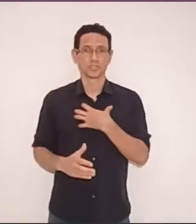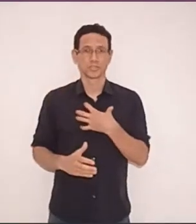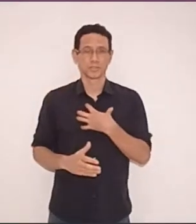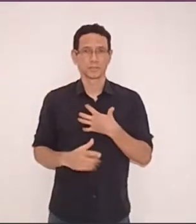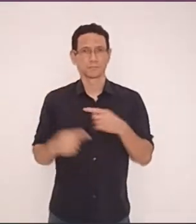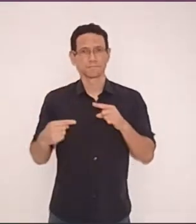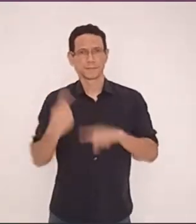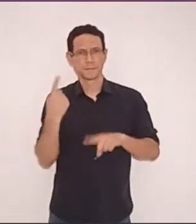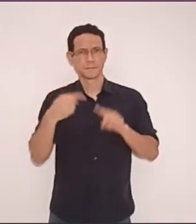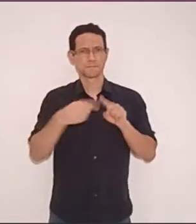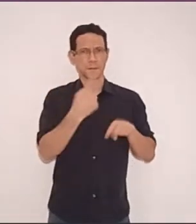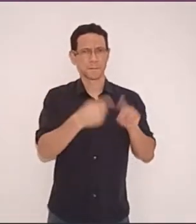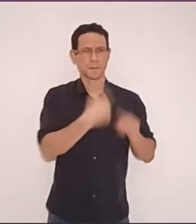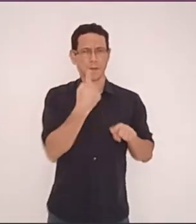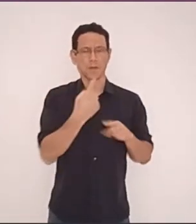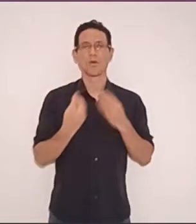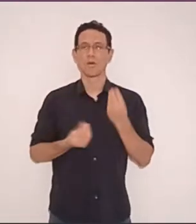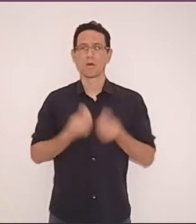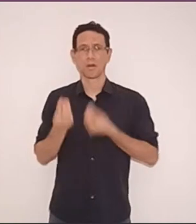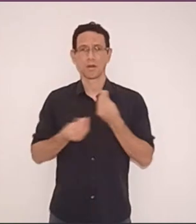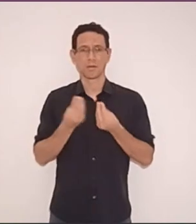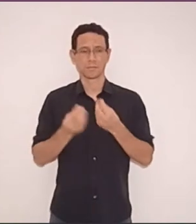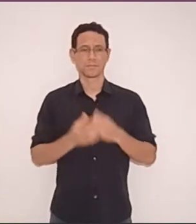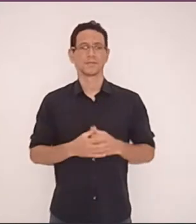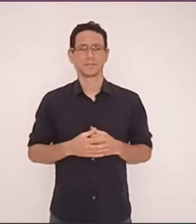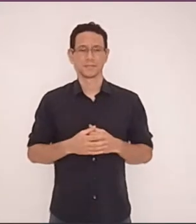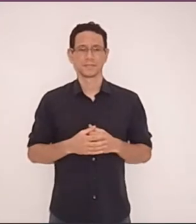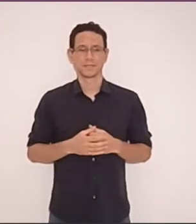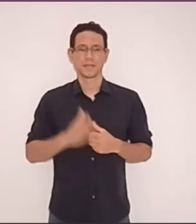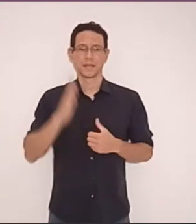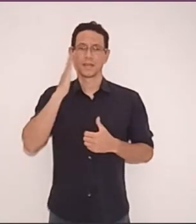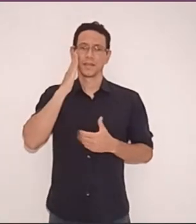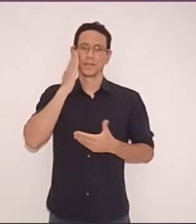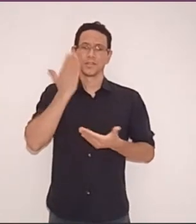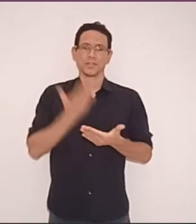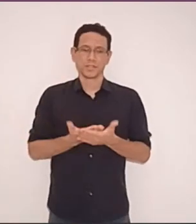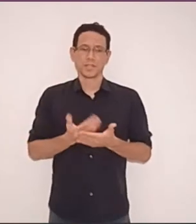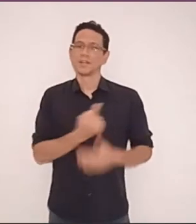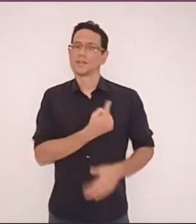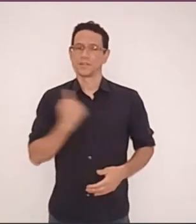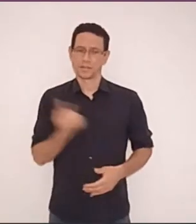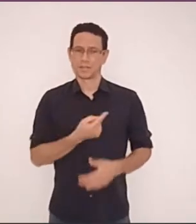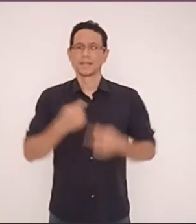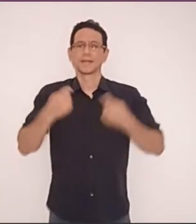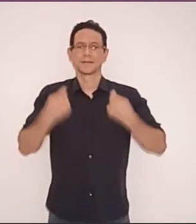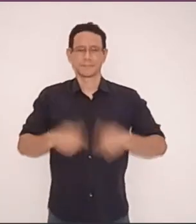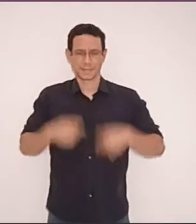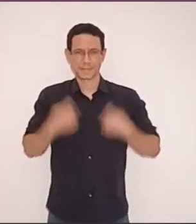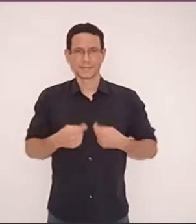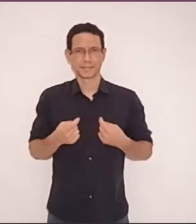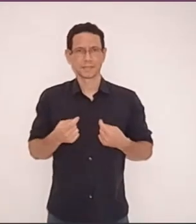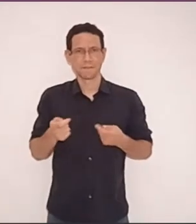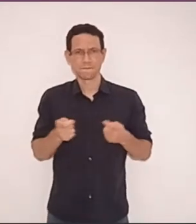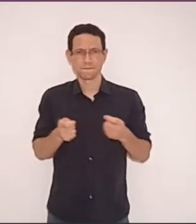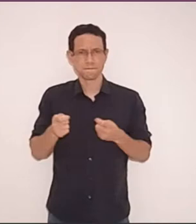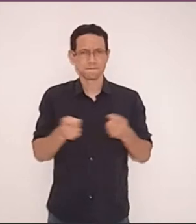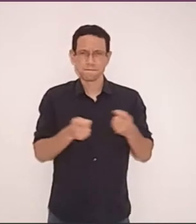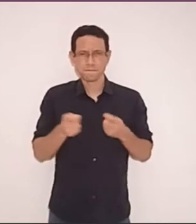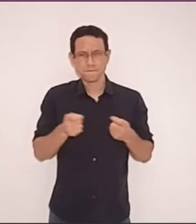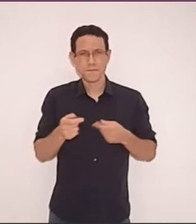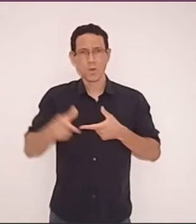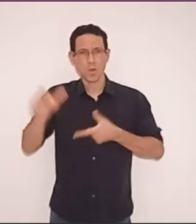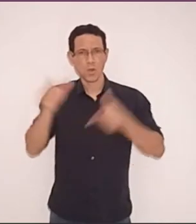lidar com os conflitos não era é acreditando nós precisamos dominar e controlar o outro